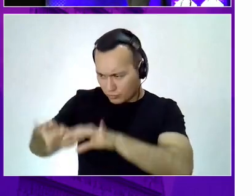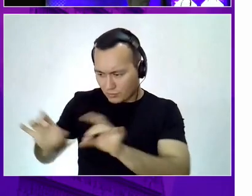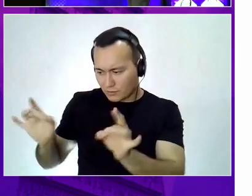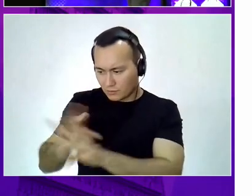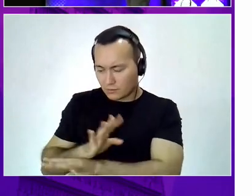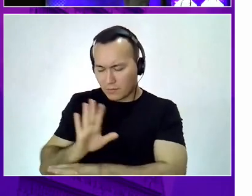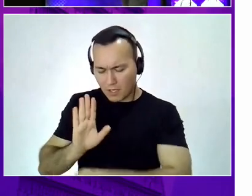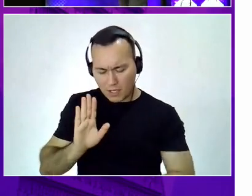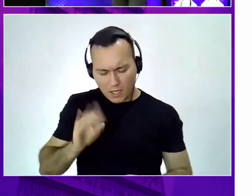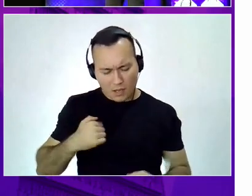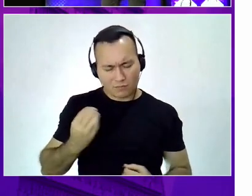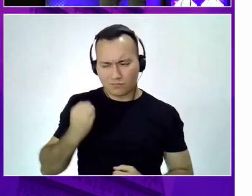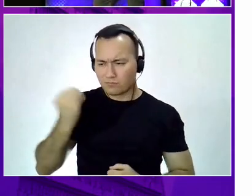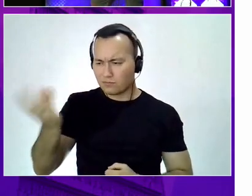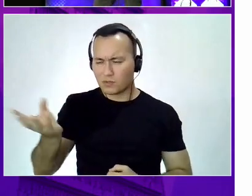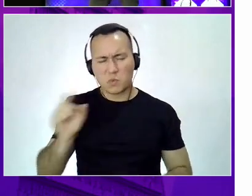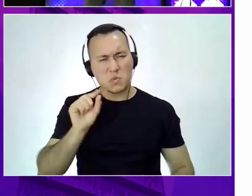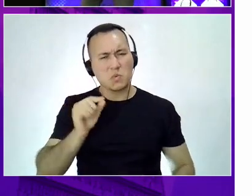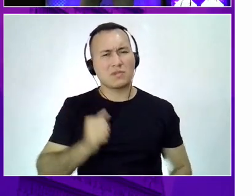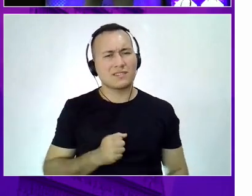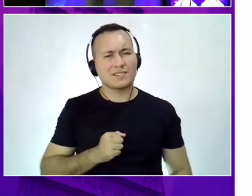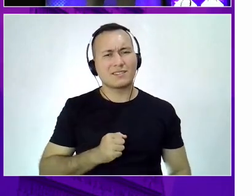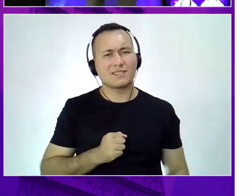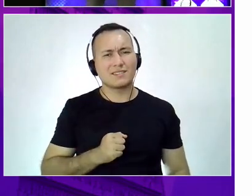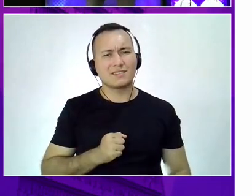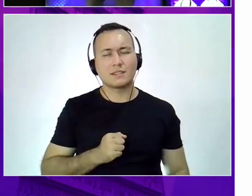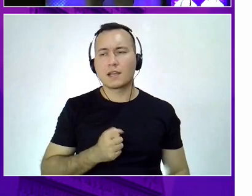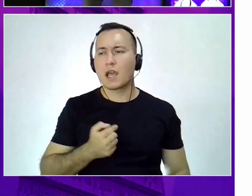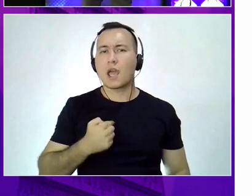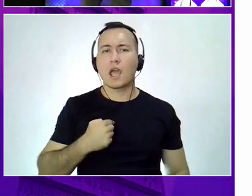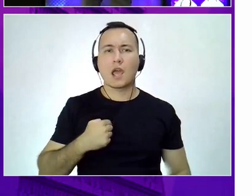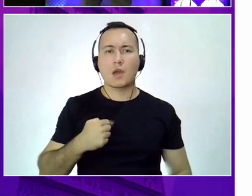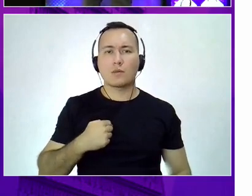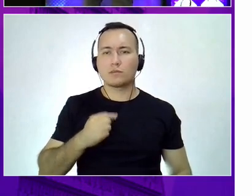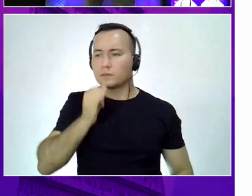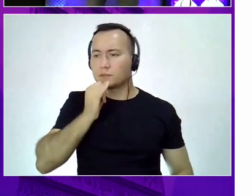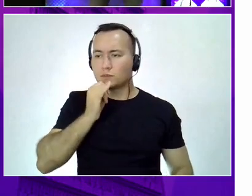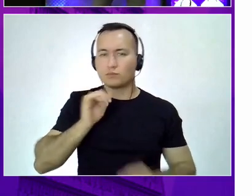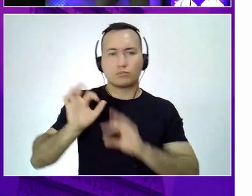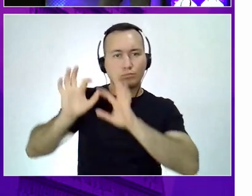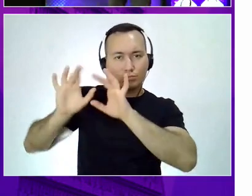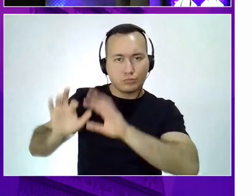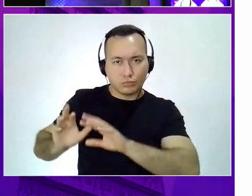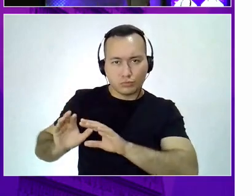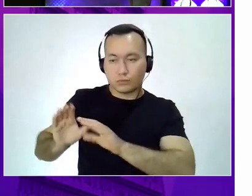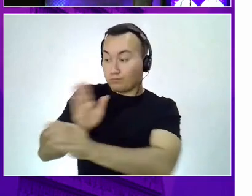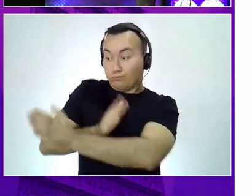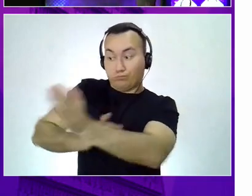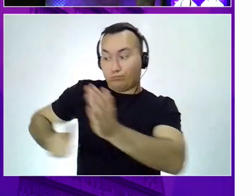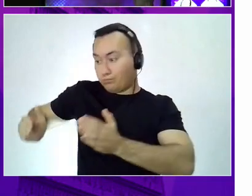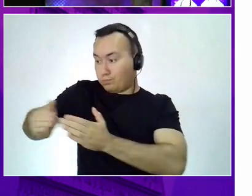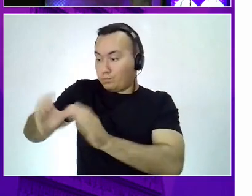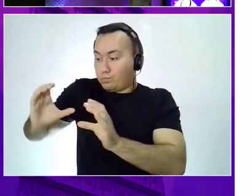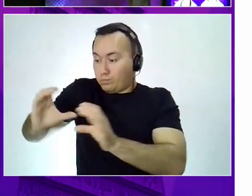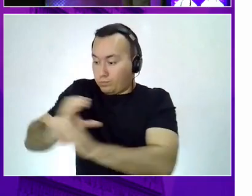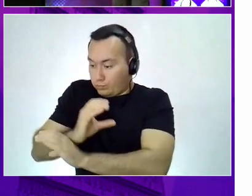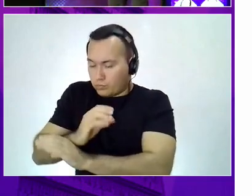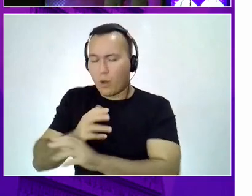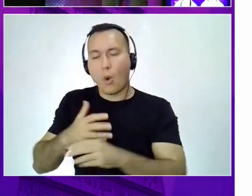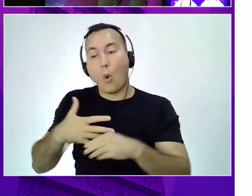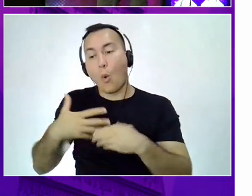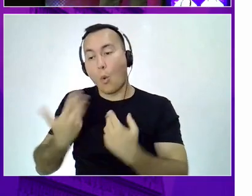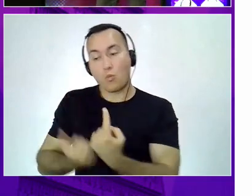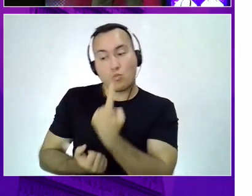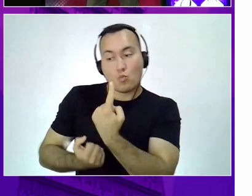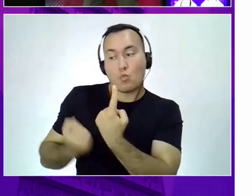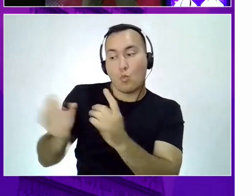endpoint? Cara, ou é a funcionalidade como um todo, junto com a tela, junto com tudo que eu tenho que fazer? Ah, eu tenho que entregar também algum ajuste em banco de dados? Ah, não, tu só vai